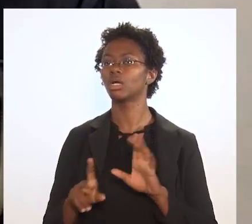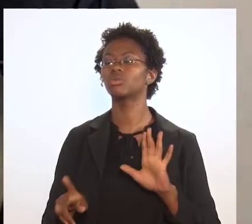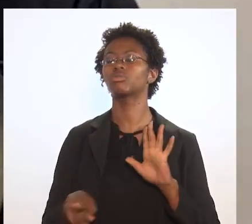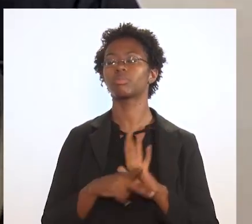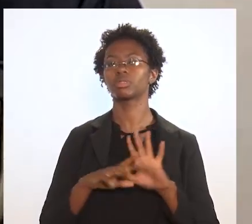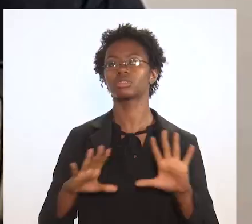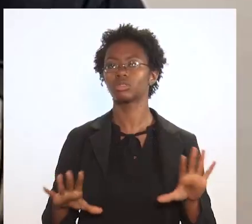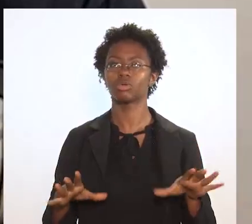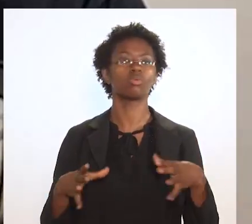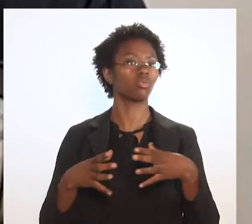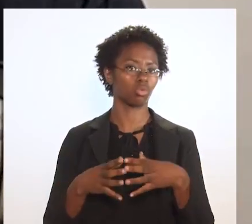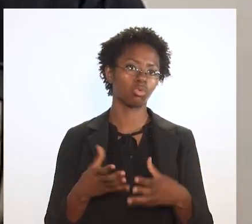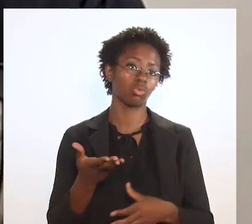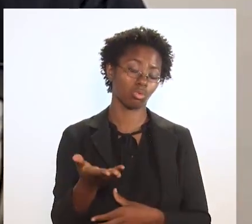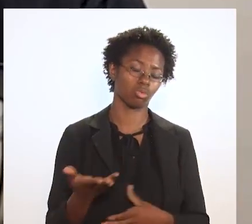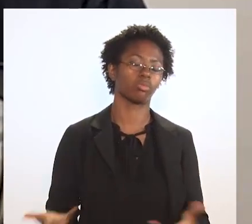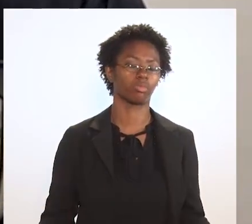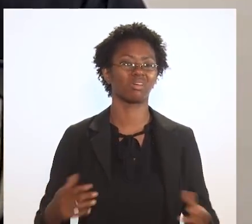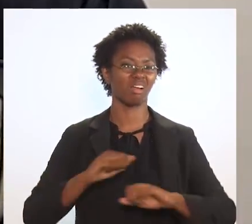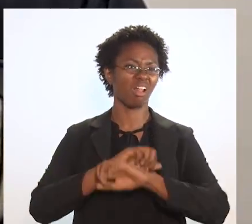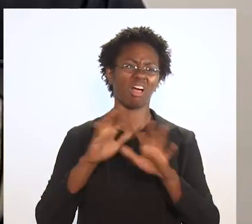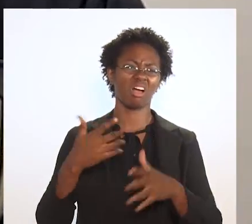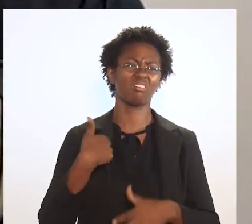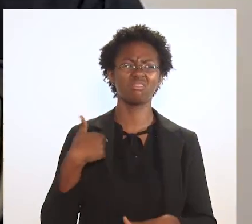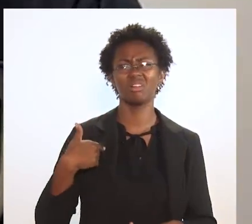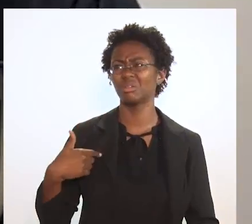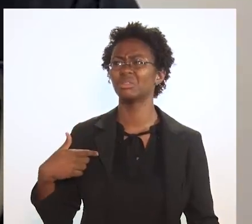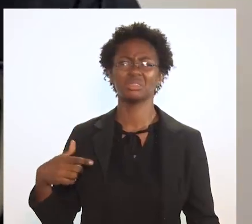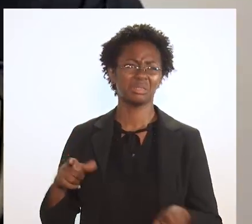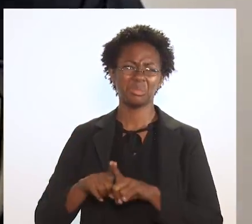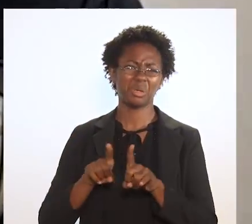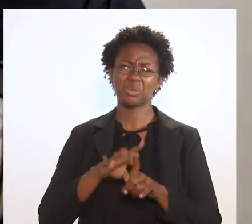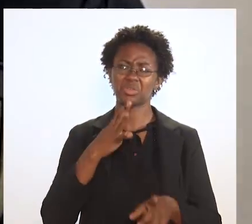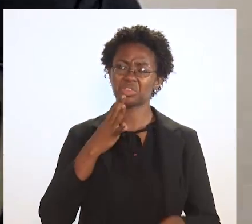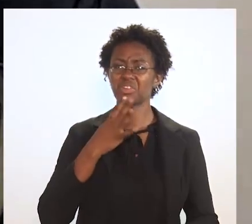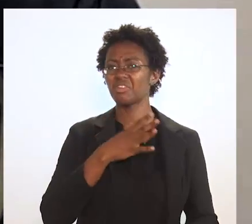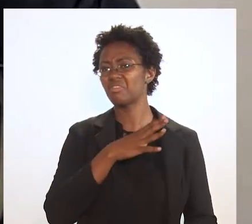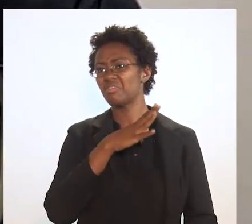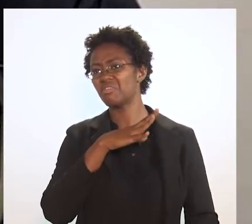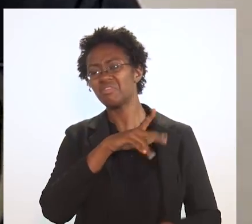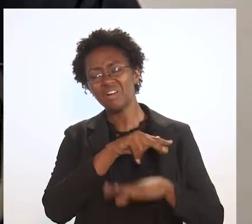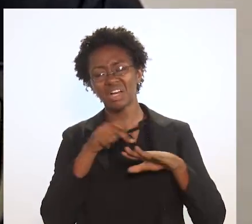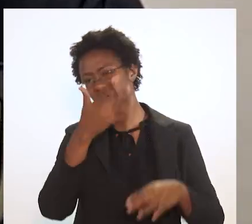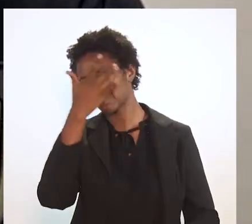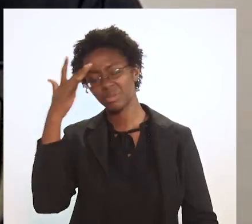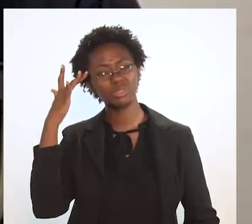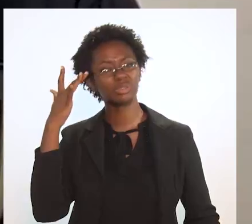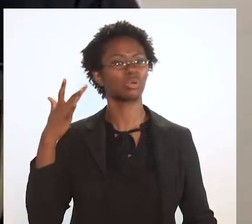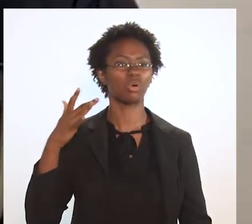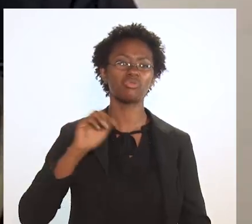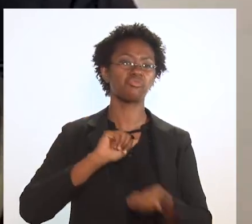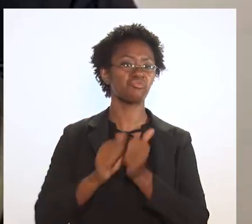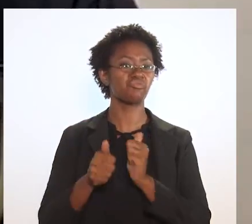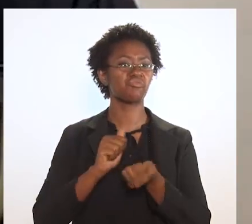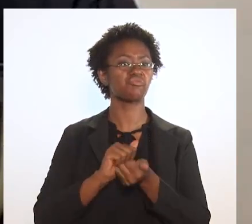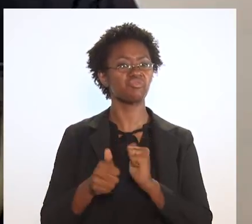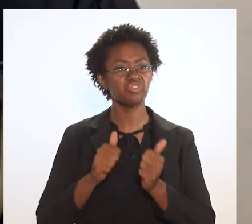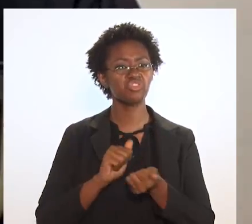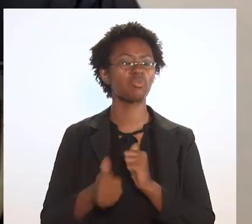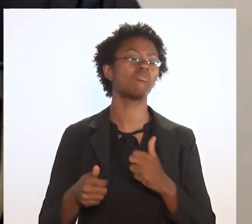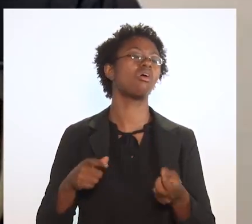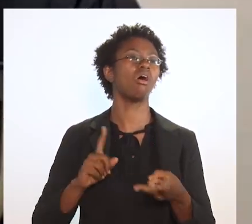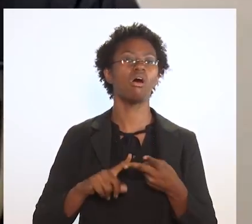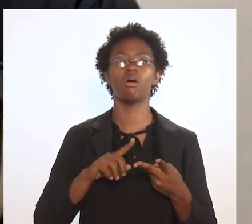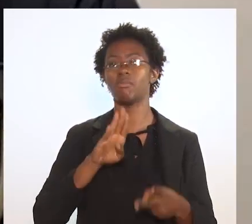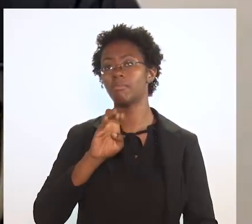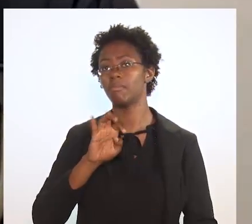os integrantes do fundo, claro, né? Ali ia muita gente, jogadores de futebol, né? O Alci Portela,